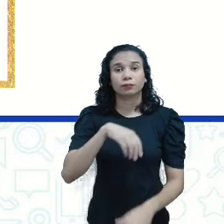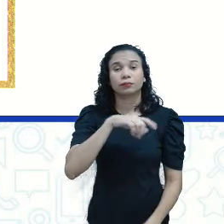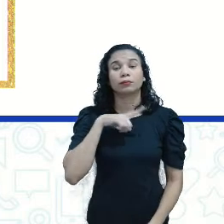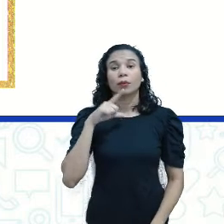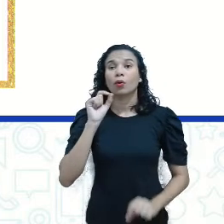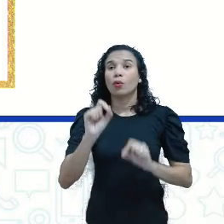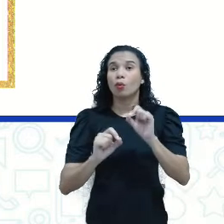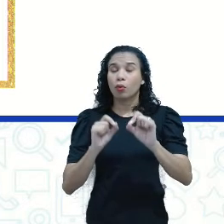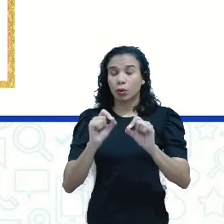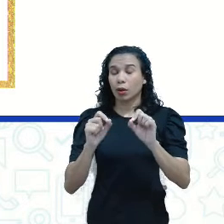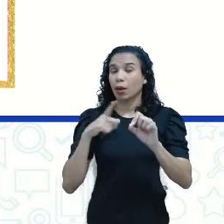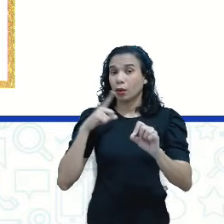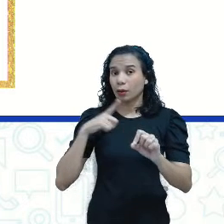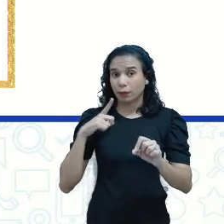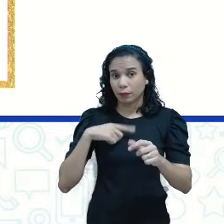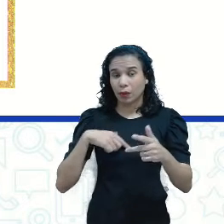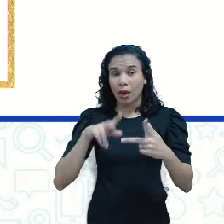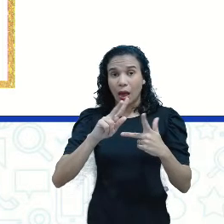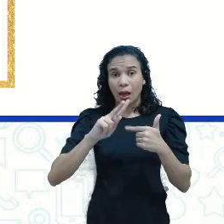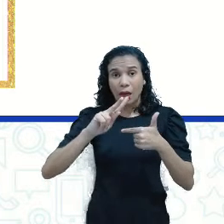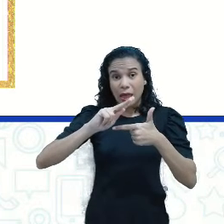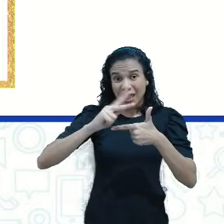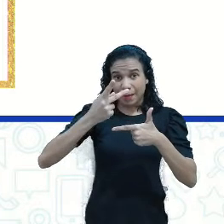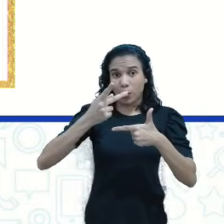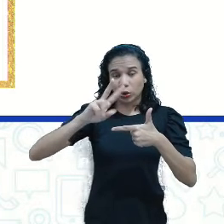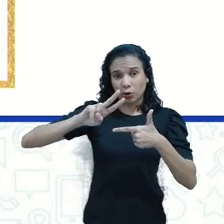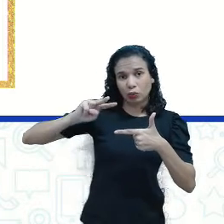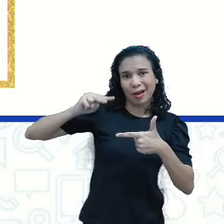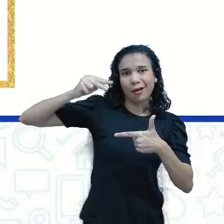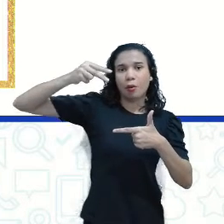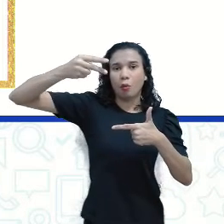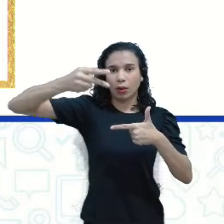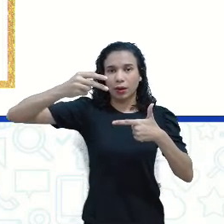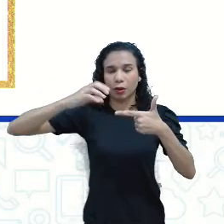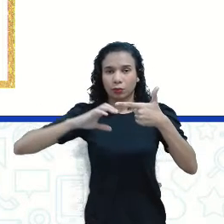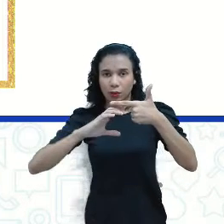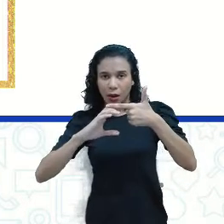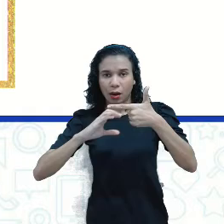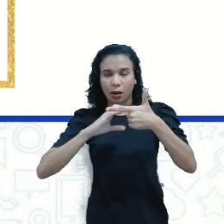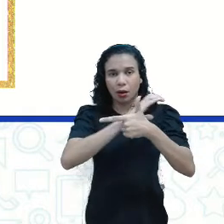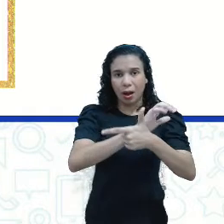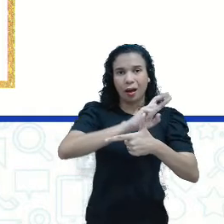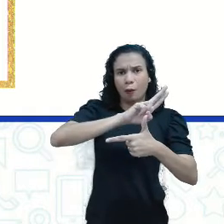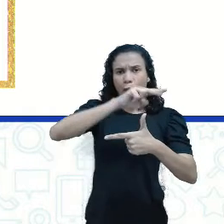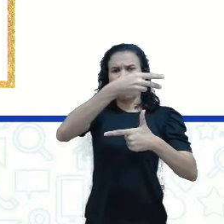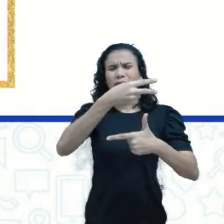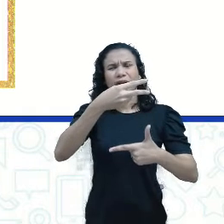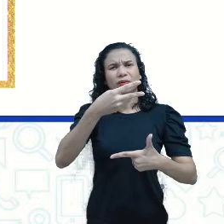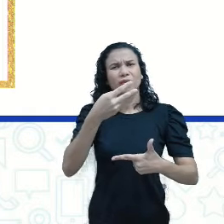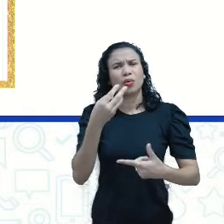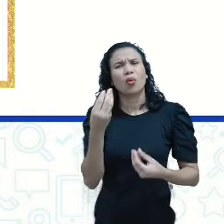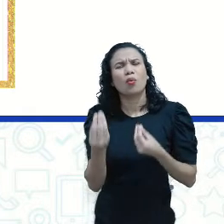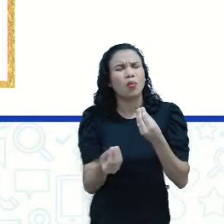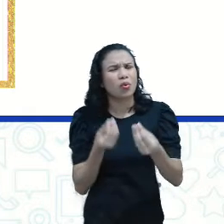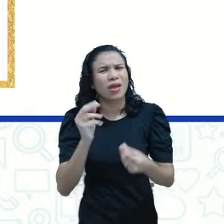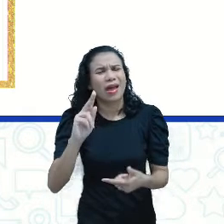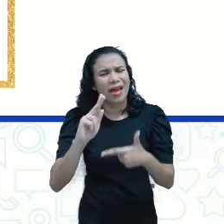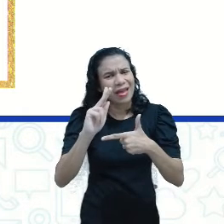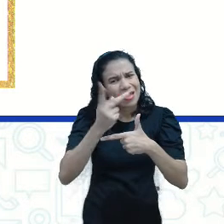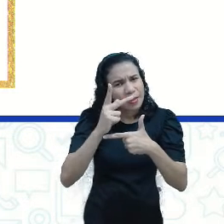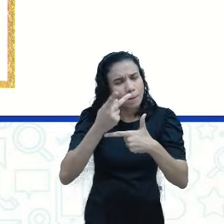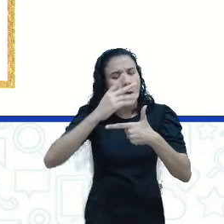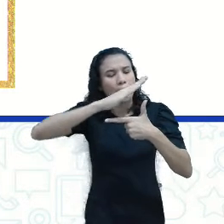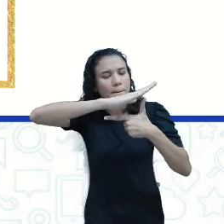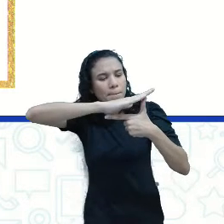a hipotenusa ao quadrado é igual à soma dos catetos ao quadrado. Ricardinho, o que é hipotenusa? É